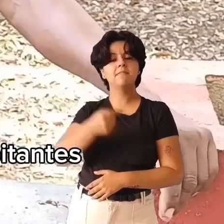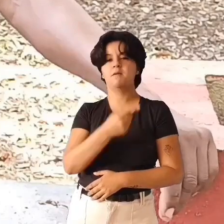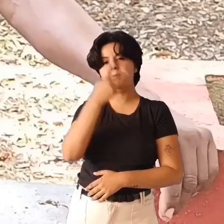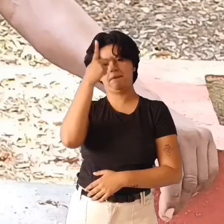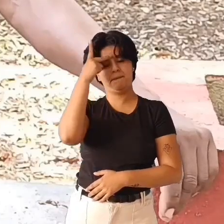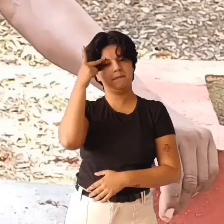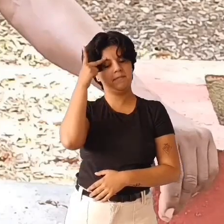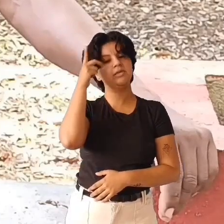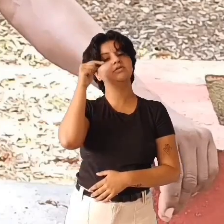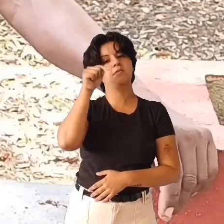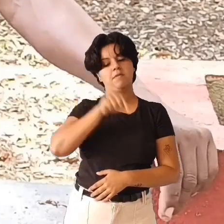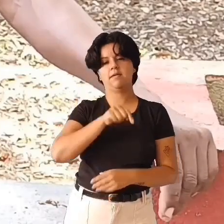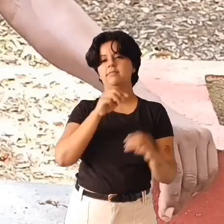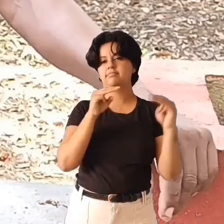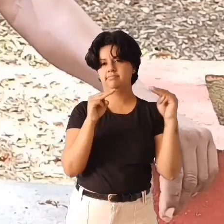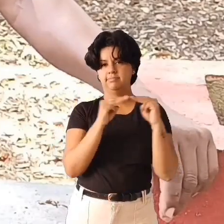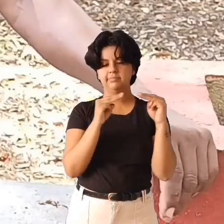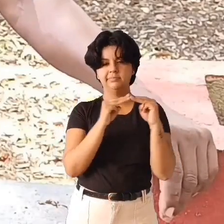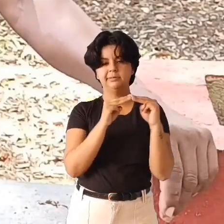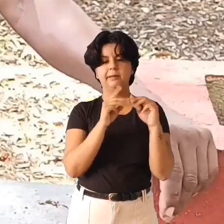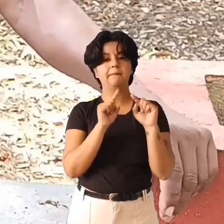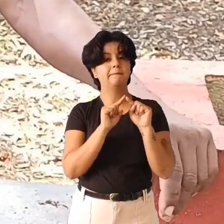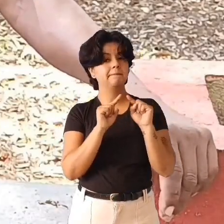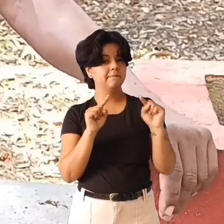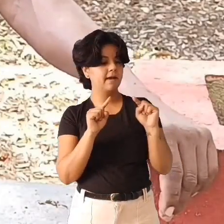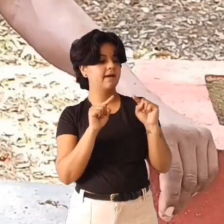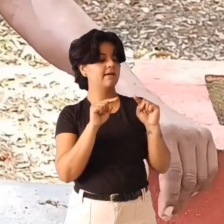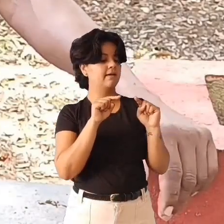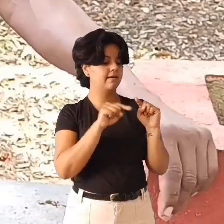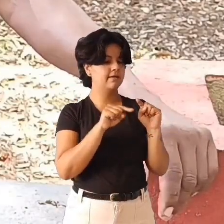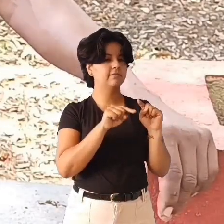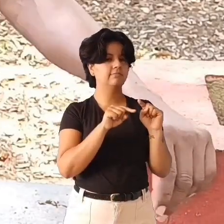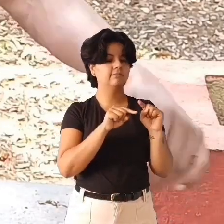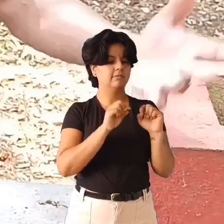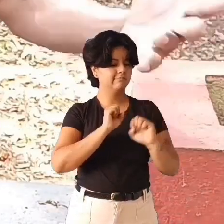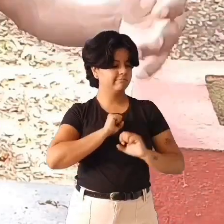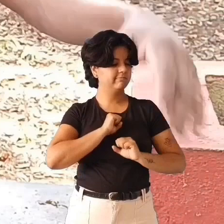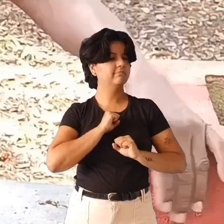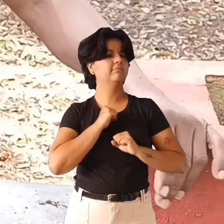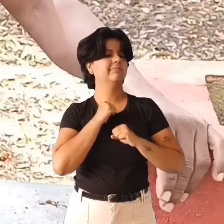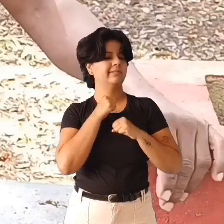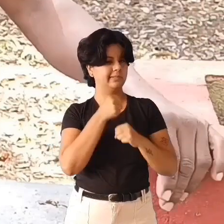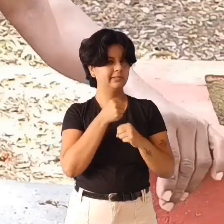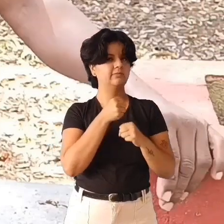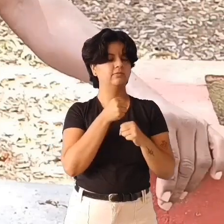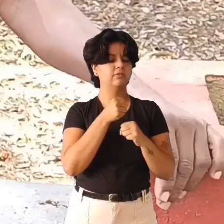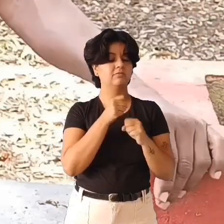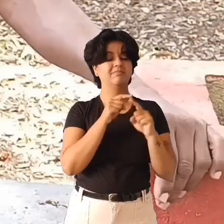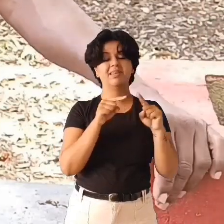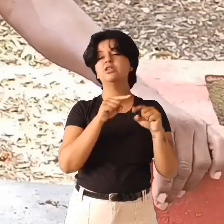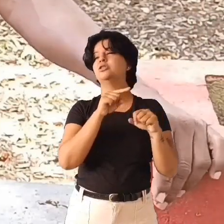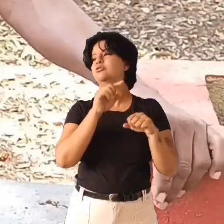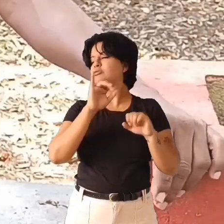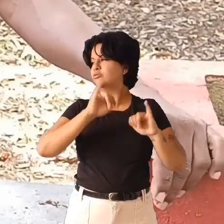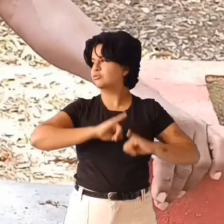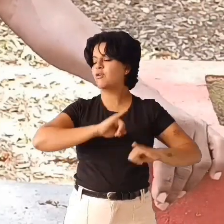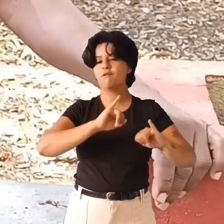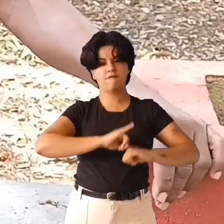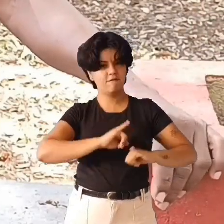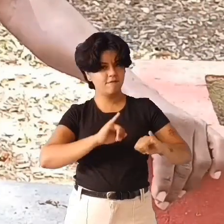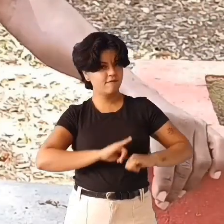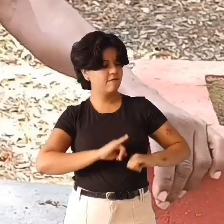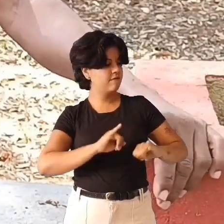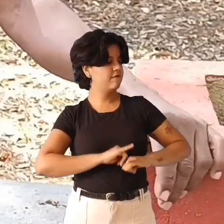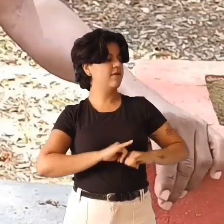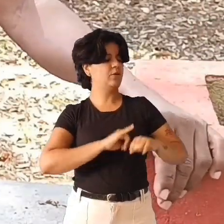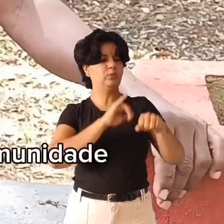habitantes, na época do auge. Mas o Mazagão foi violentado por epidemias